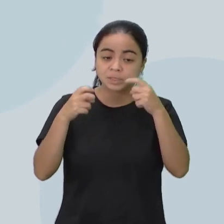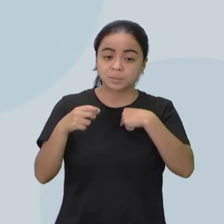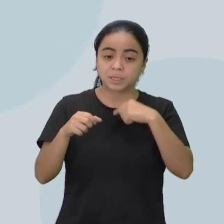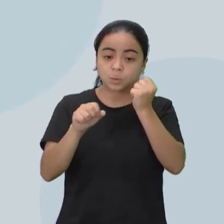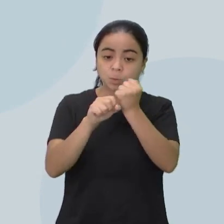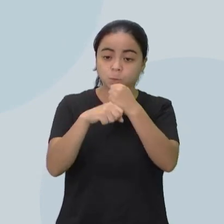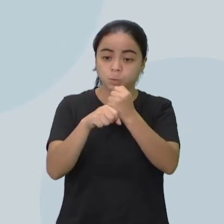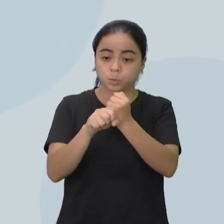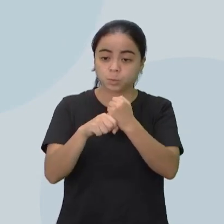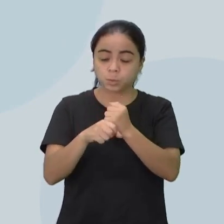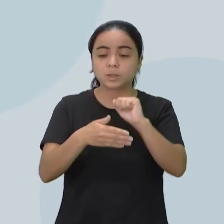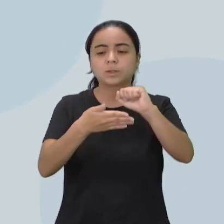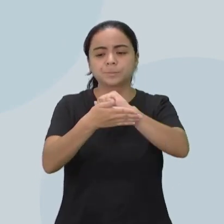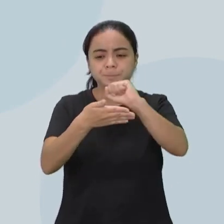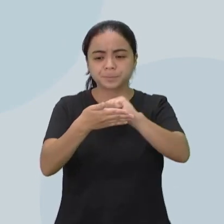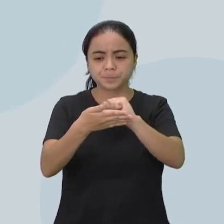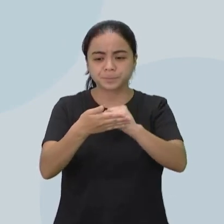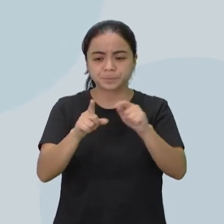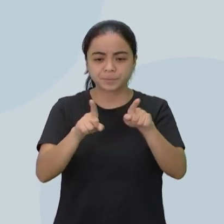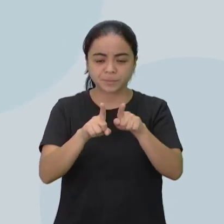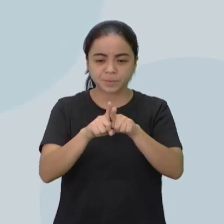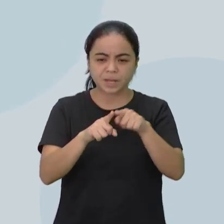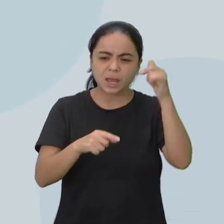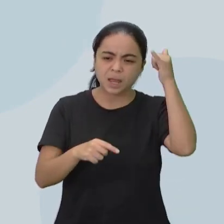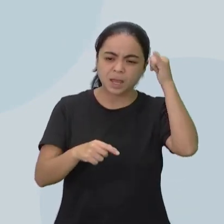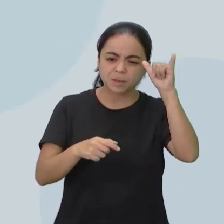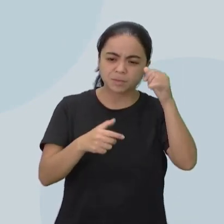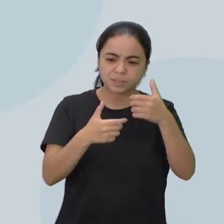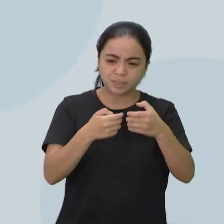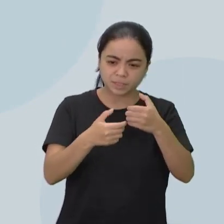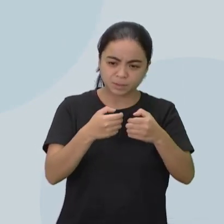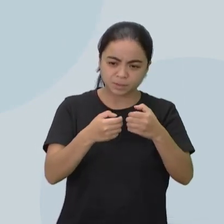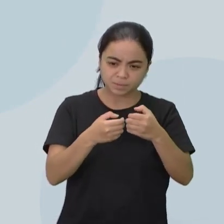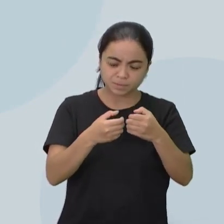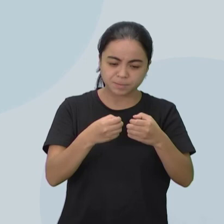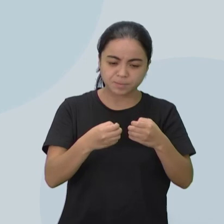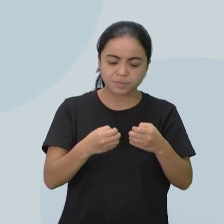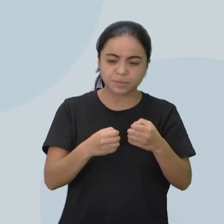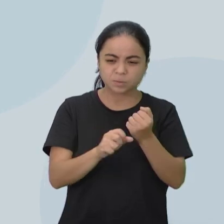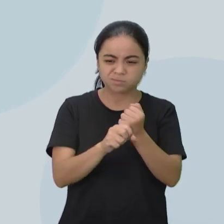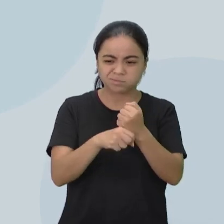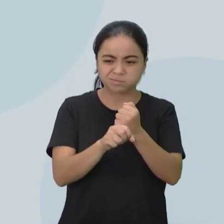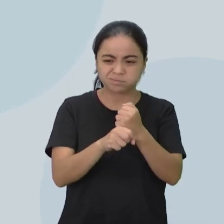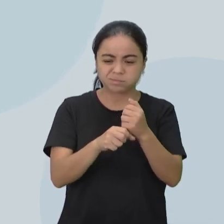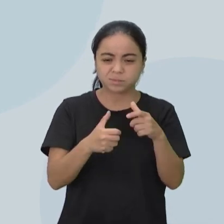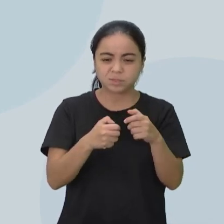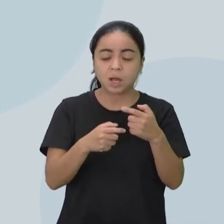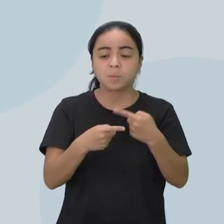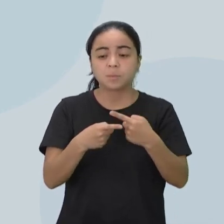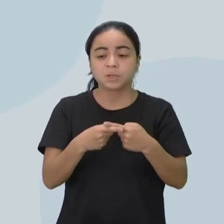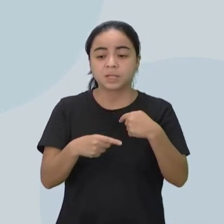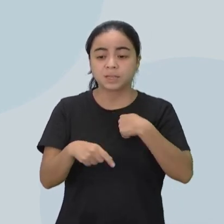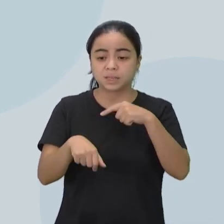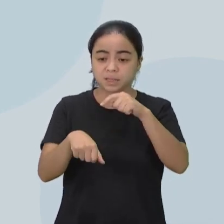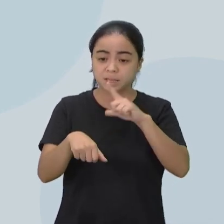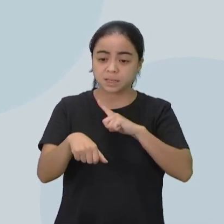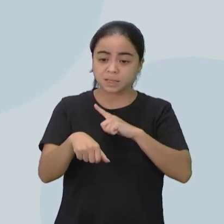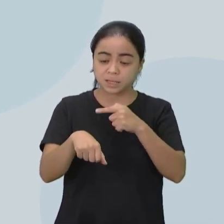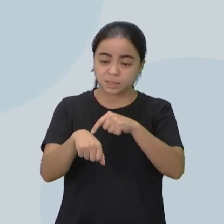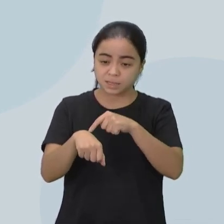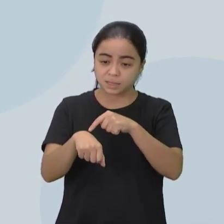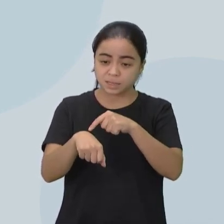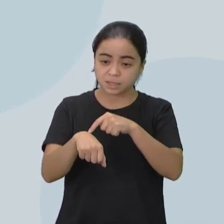à mão, faça também à mão. Evite usar a calculadora, porque é aqui na escola que a gente tem tempo, né, para fazer esses cálculos à